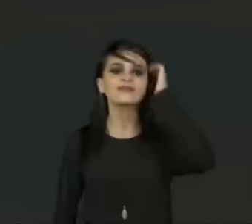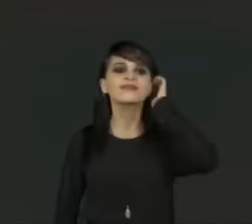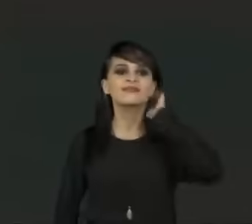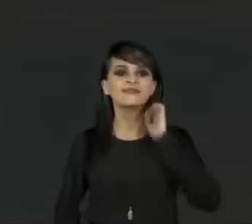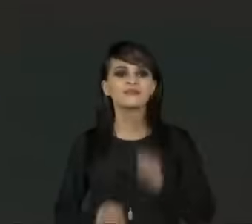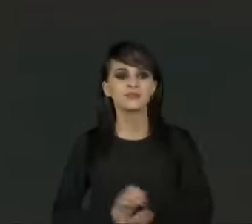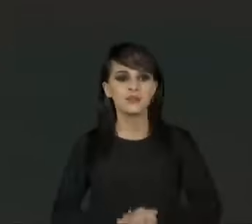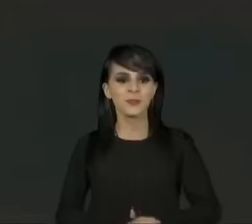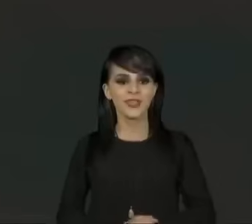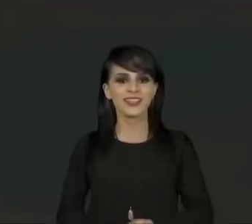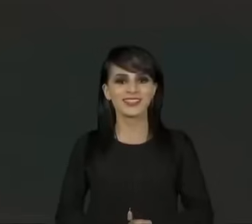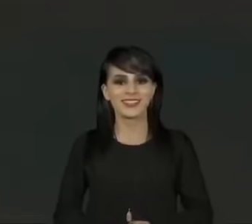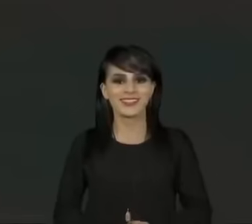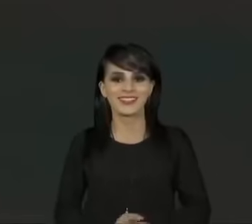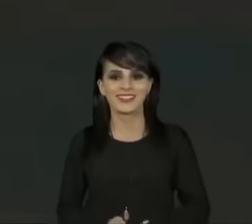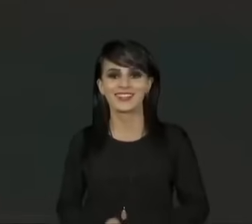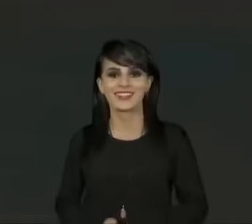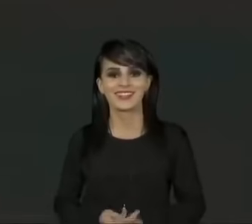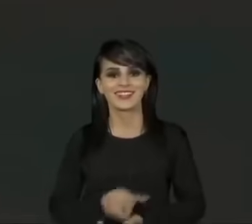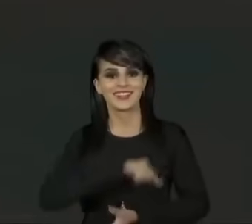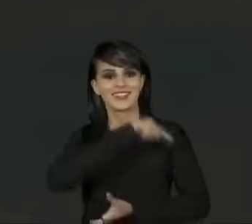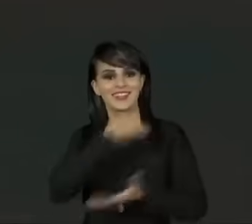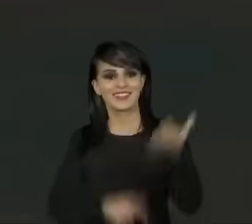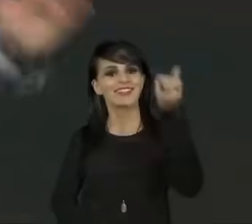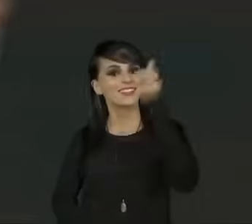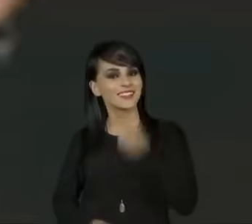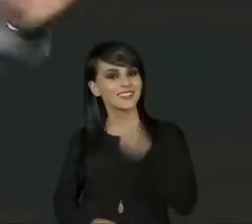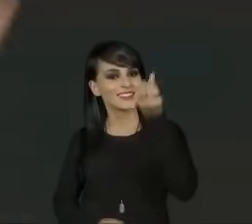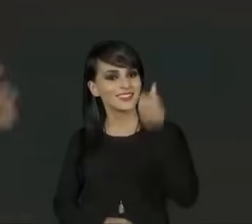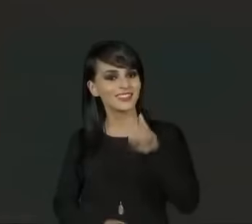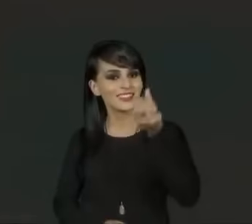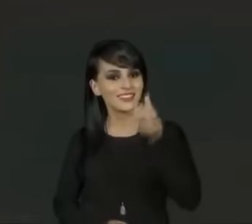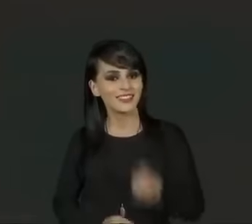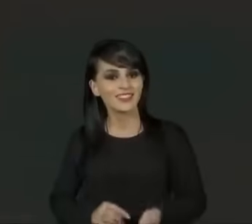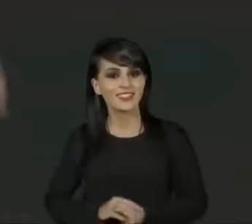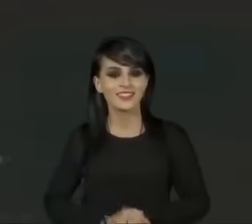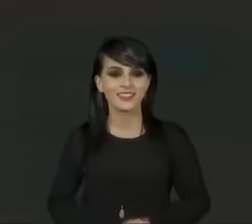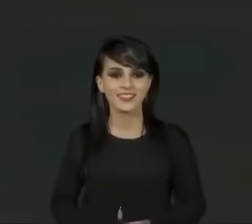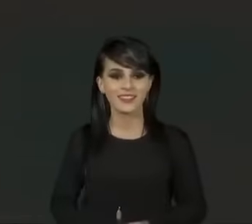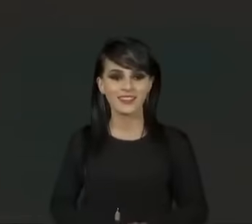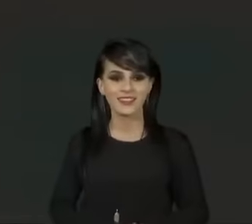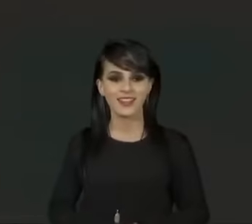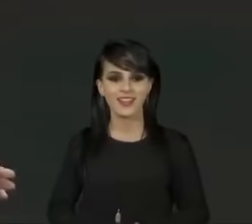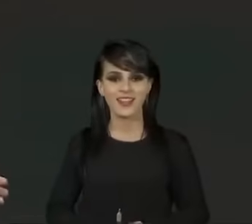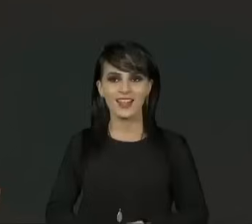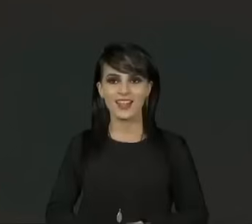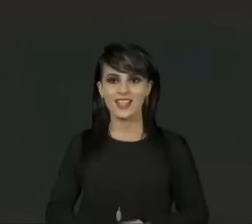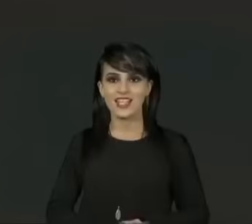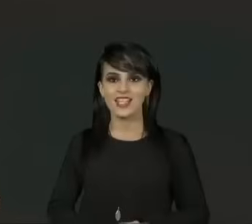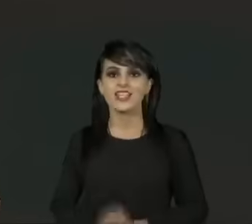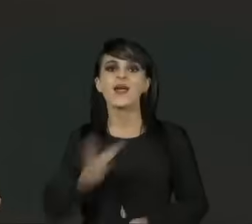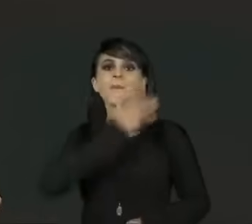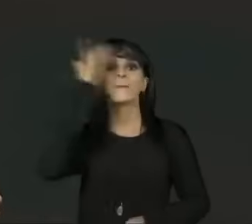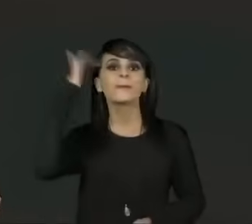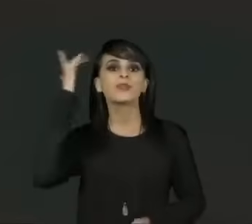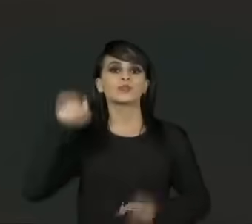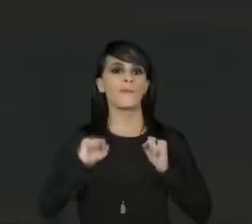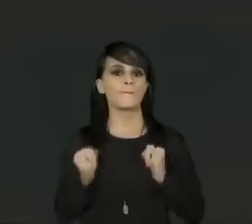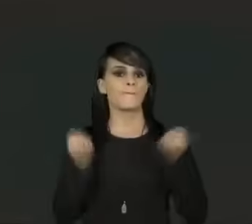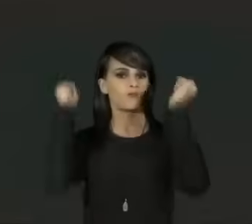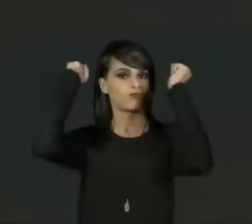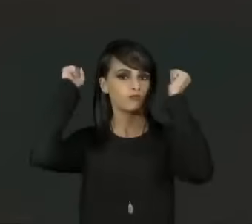miserento sexto isso aqui são características negativas para você ficar esperto pessoas